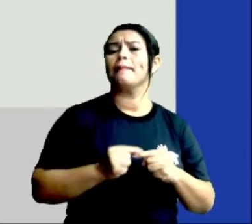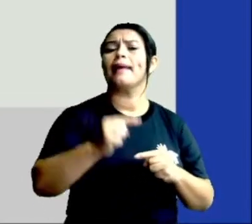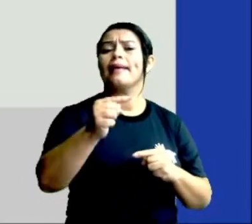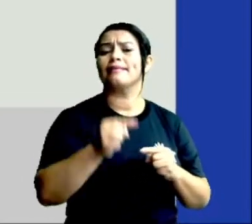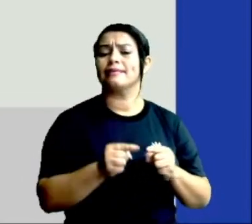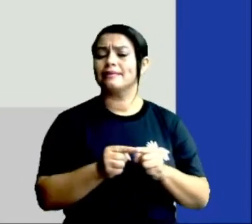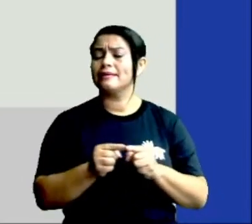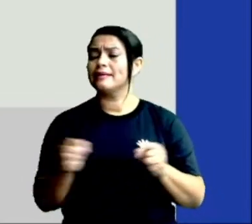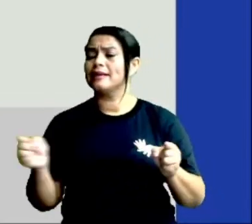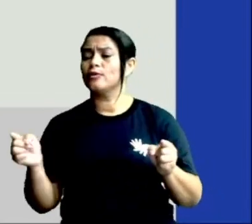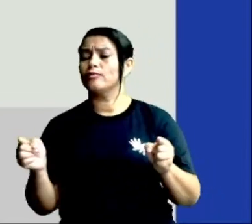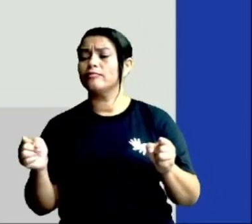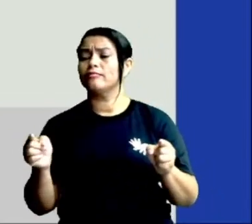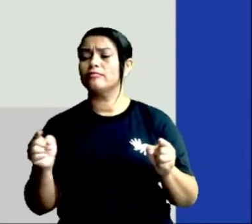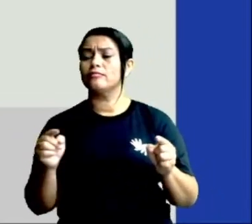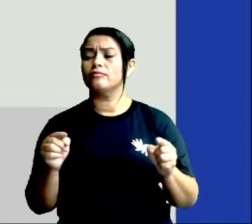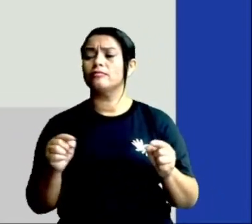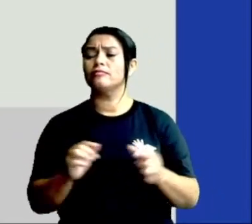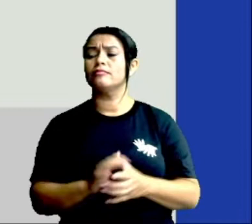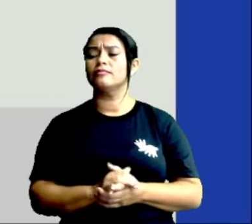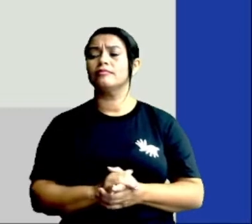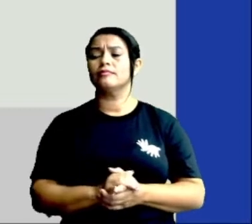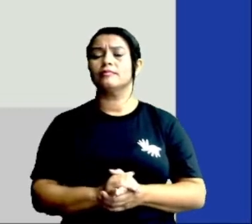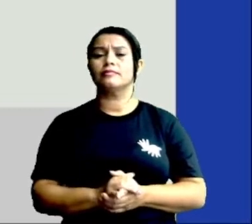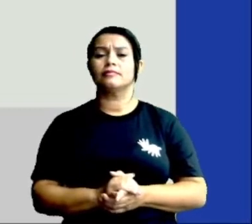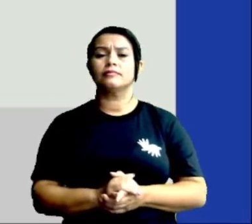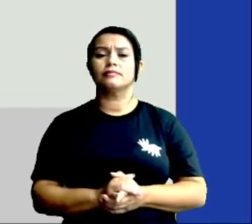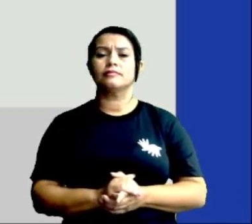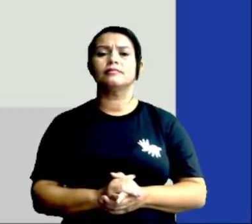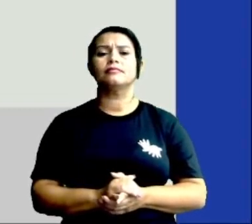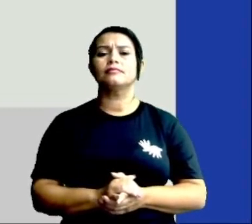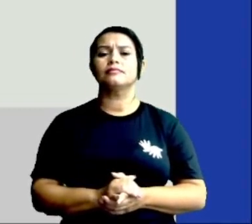ser medido? Hein? Vamos ver?